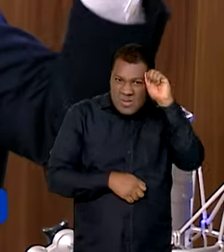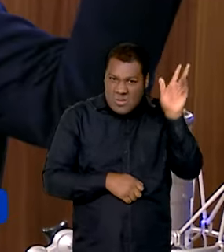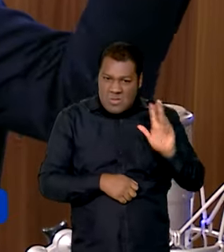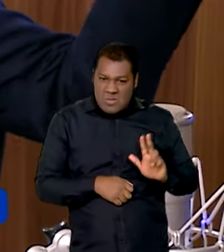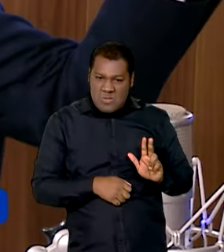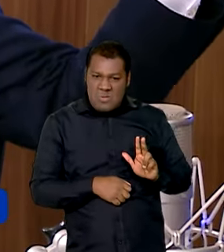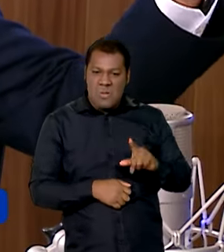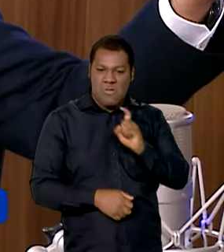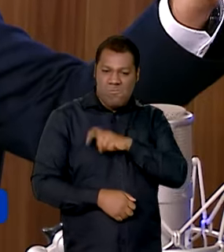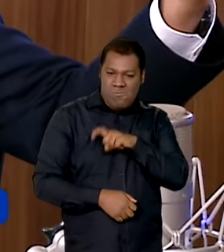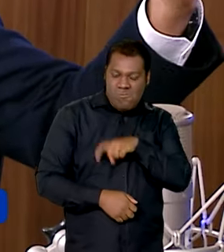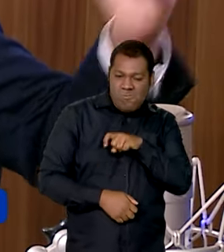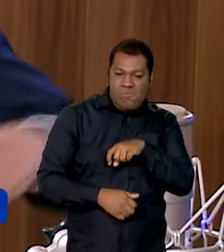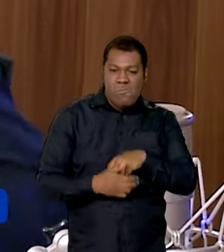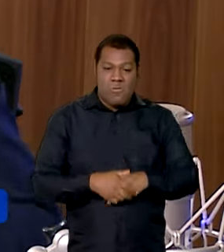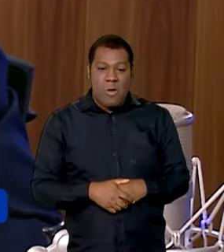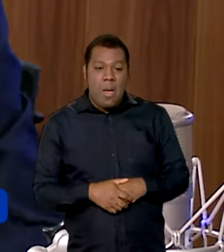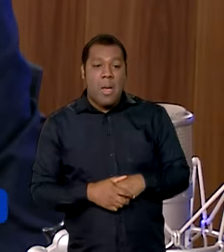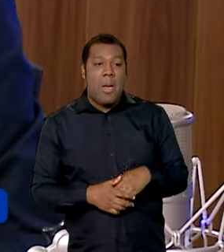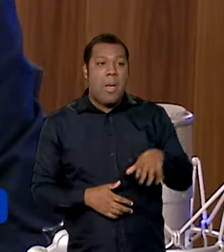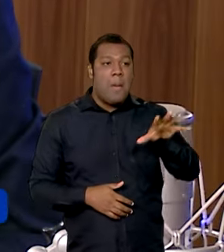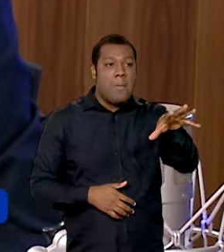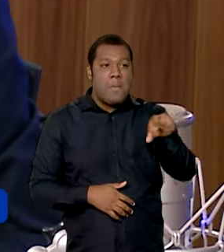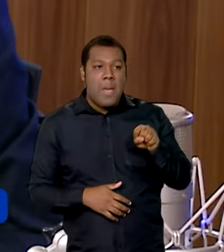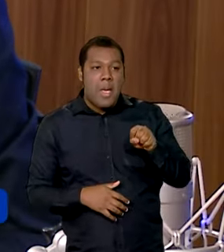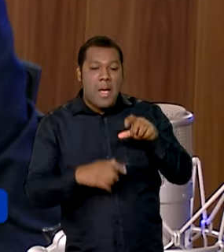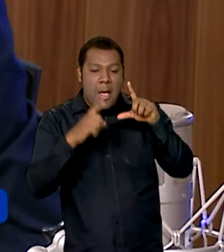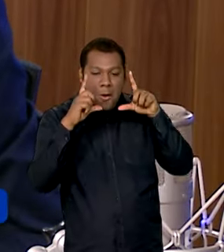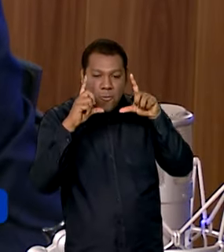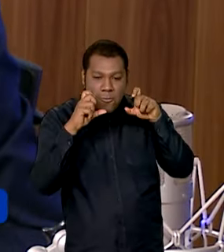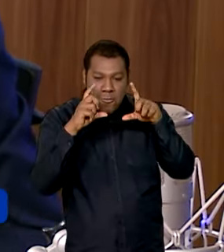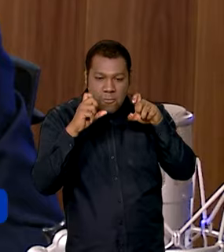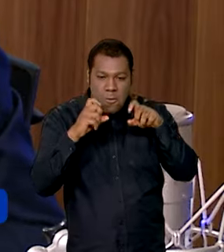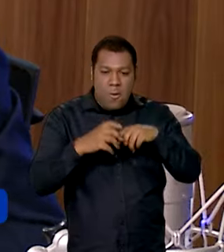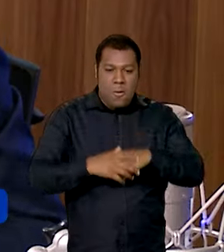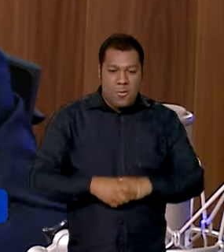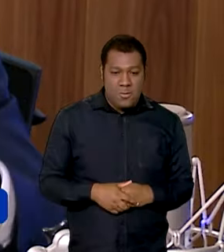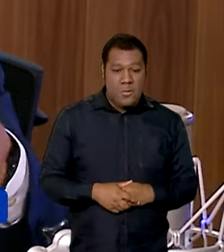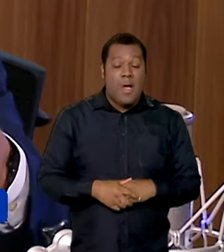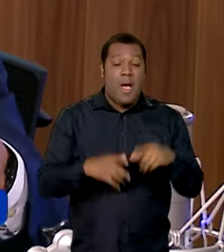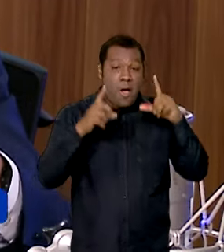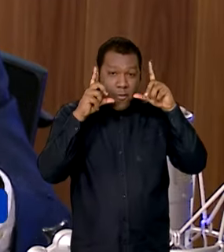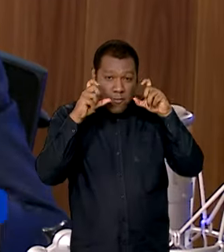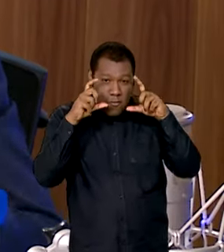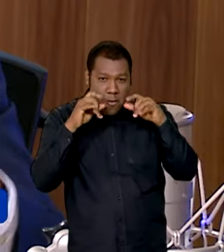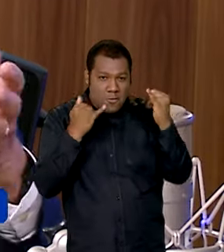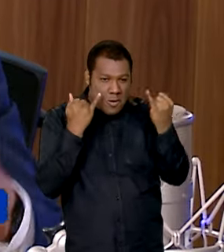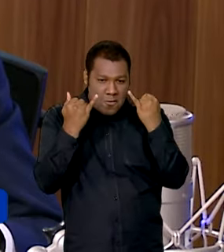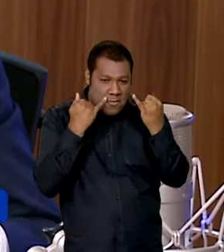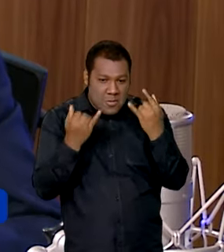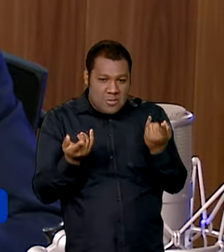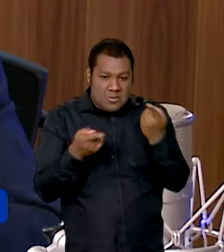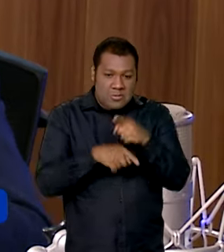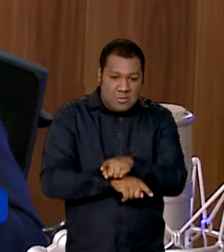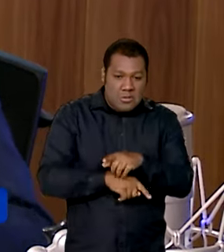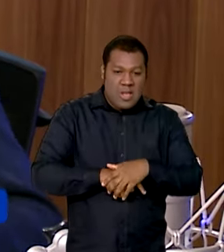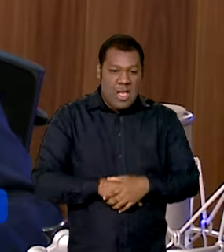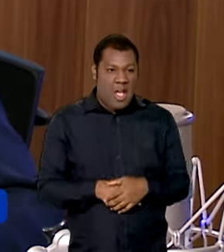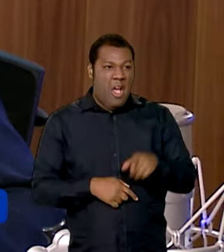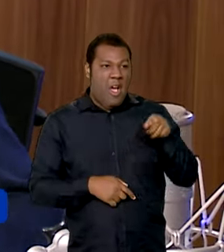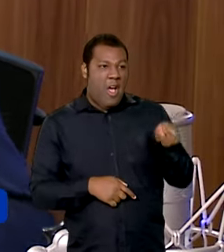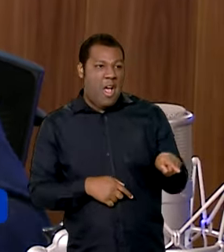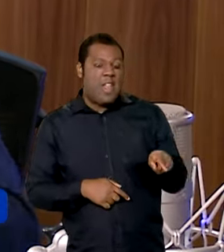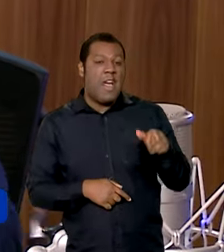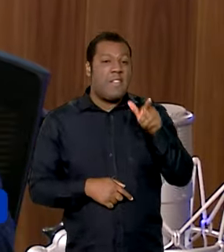referindo a 2022 e pega aquele canal vazio de hoje em obra e diz olha a água que tinha aqui agora não